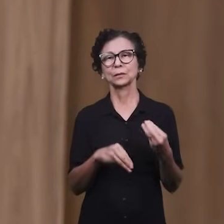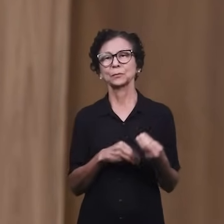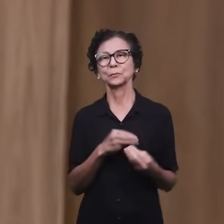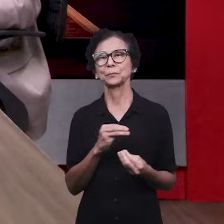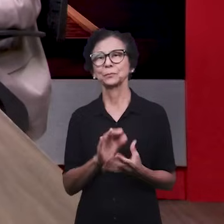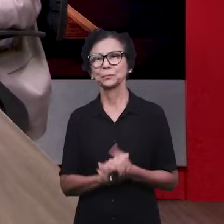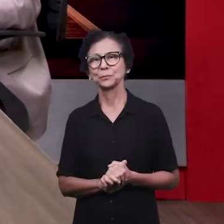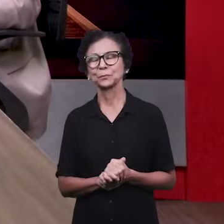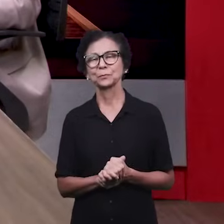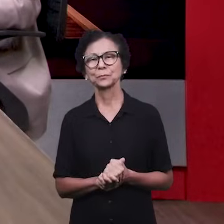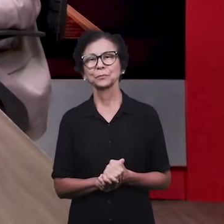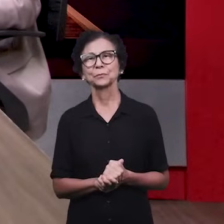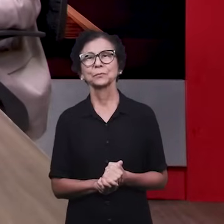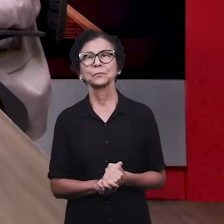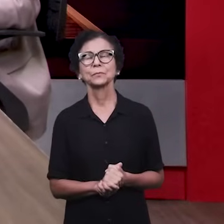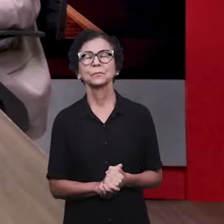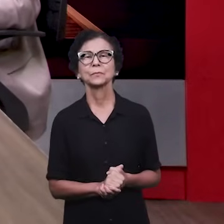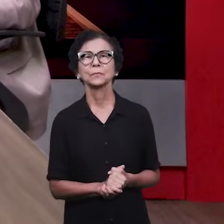Aristóteles.